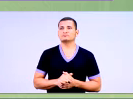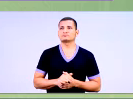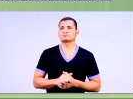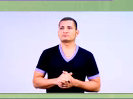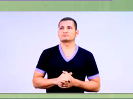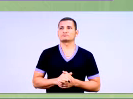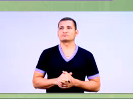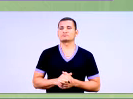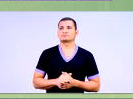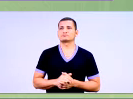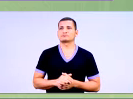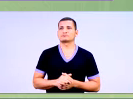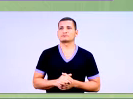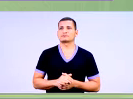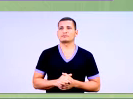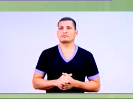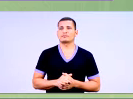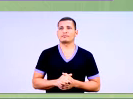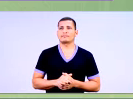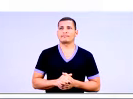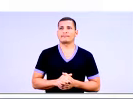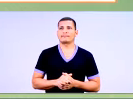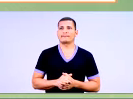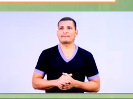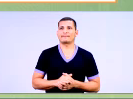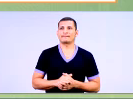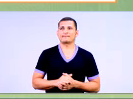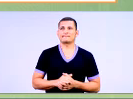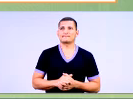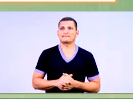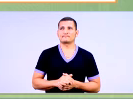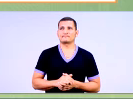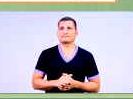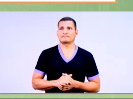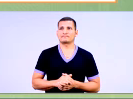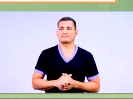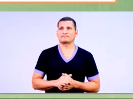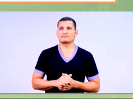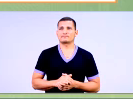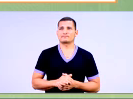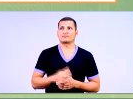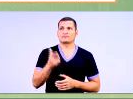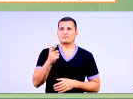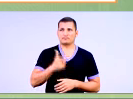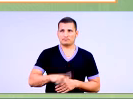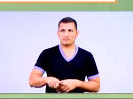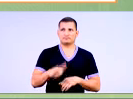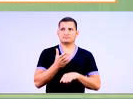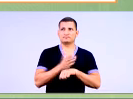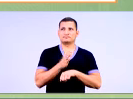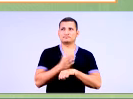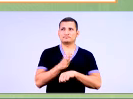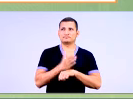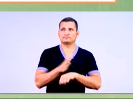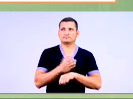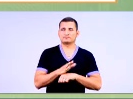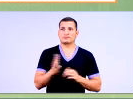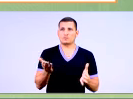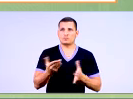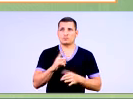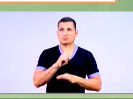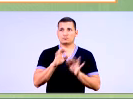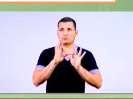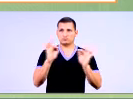pronome. Beleza, pessoal? Vamos dar continuidade. Mais um, agora não mais frases, e